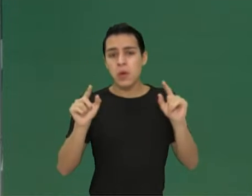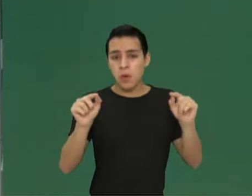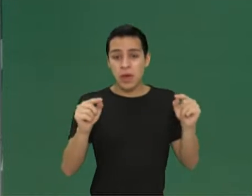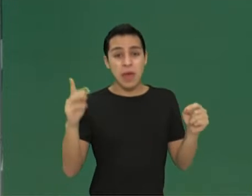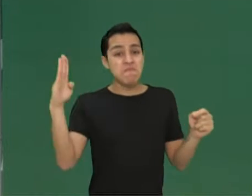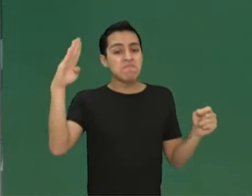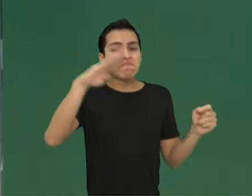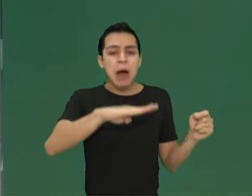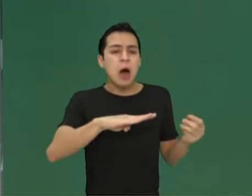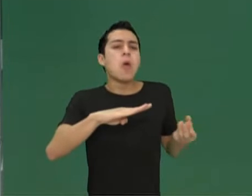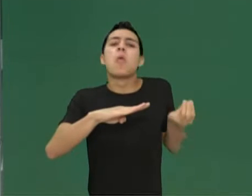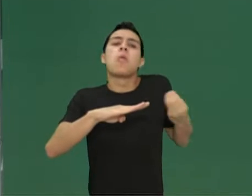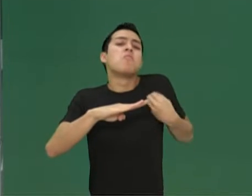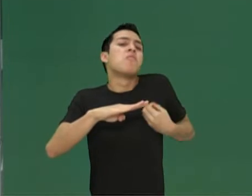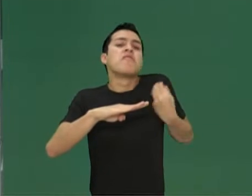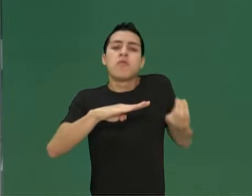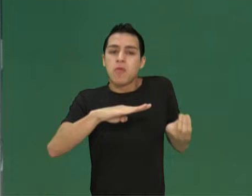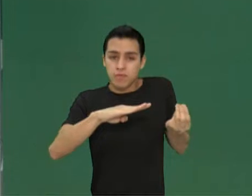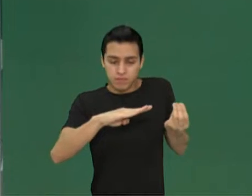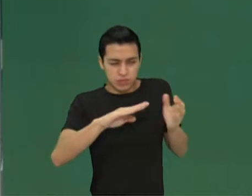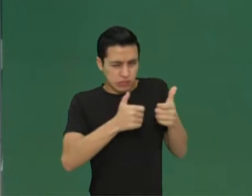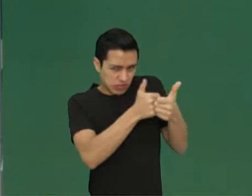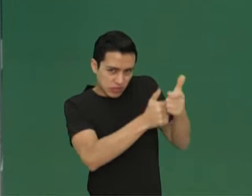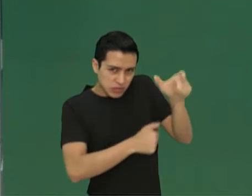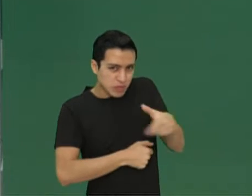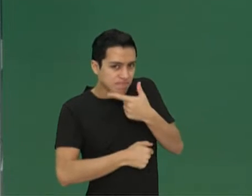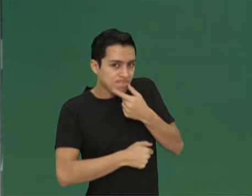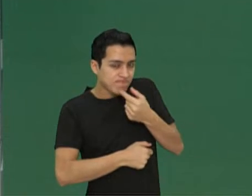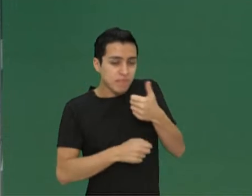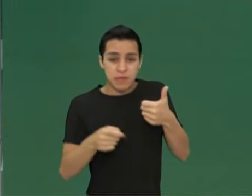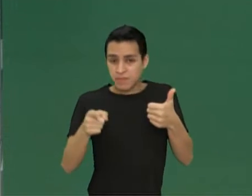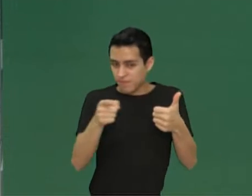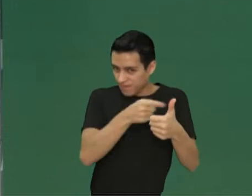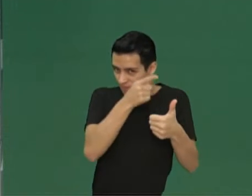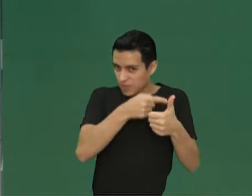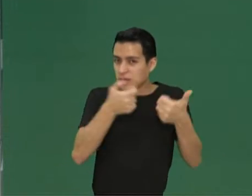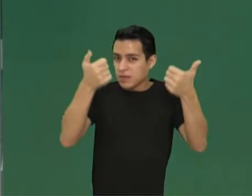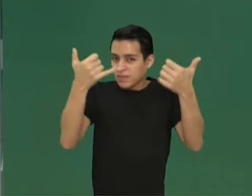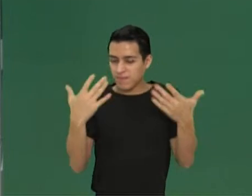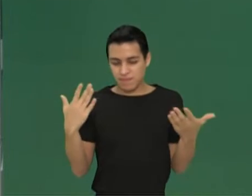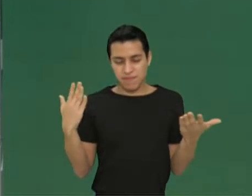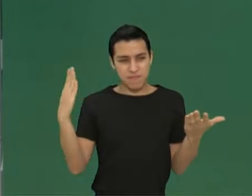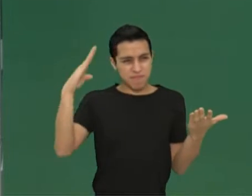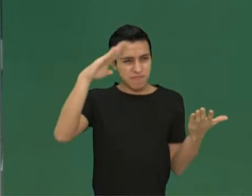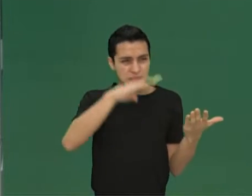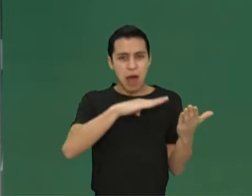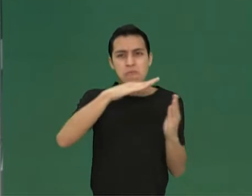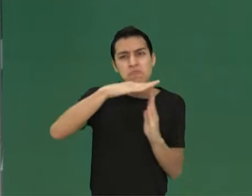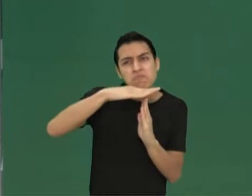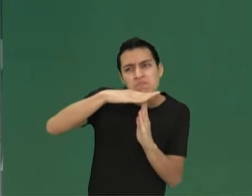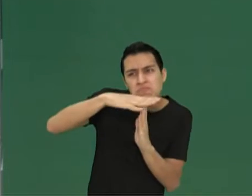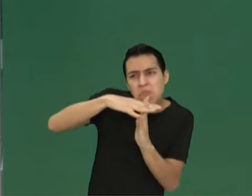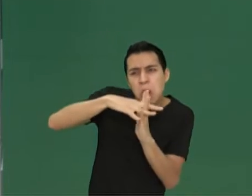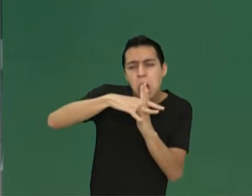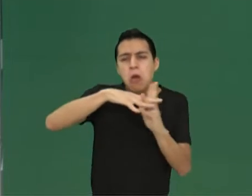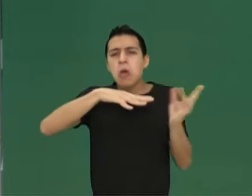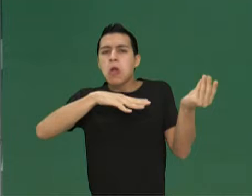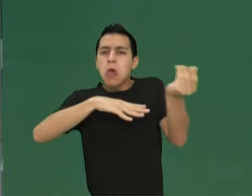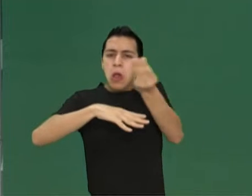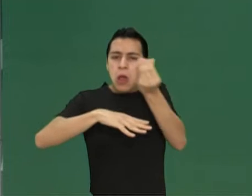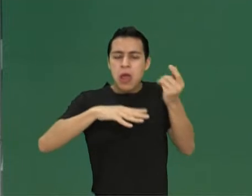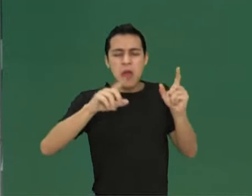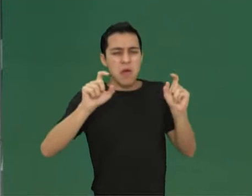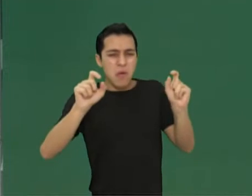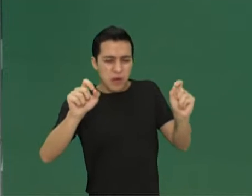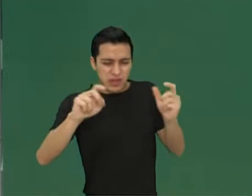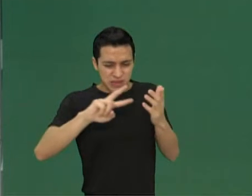3 formas para Santo Agostinho, tá? A primeira delas seria, né, o que a gente colocou como o mal metafísico, né? Ou seja, o mal